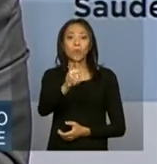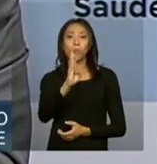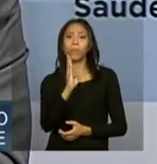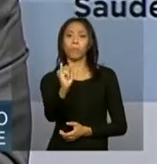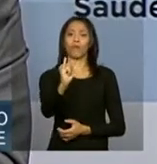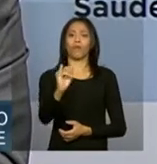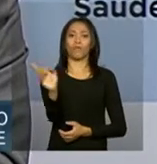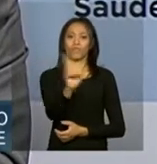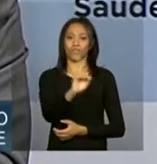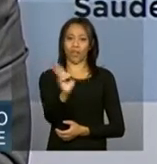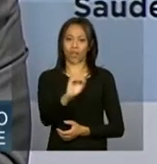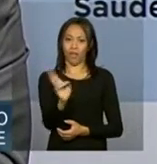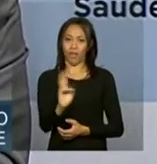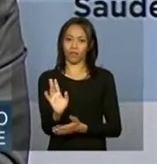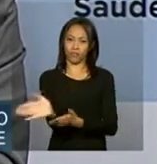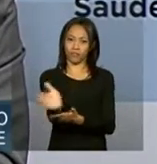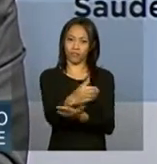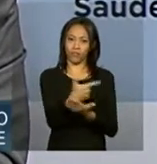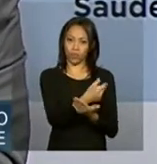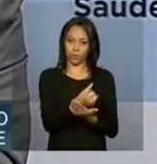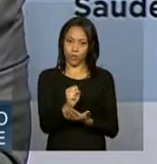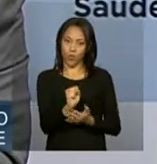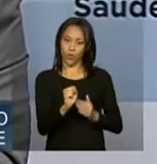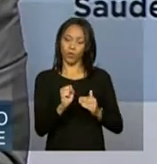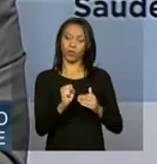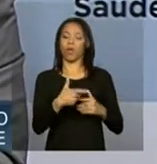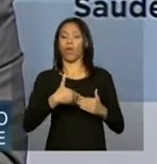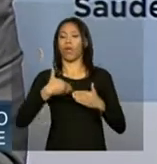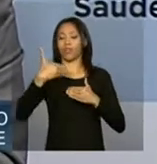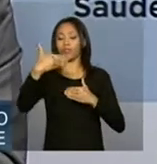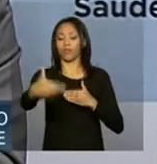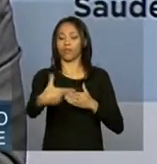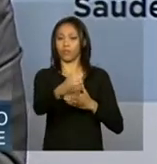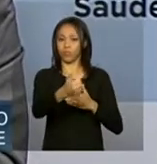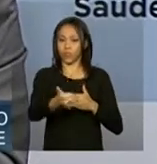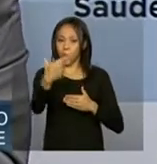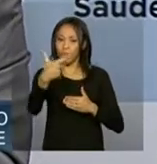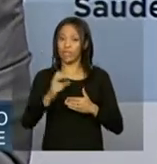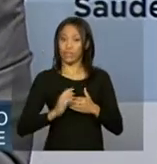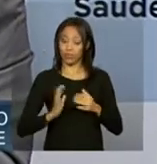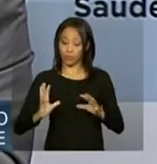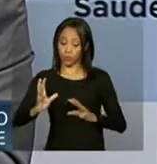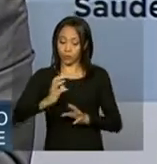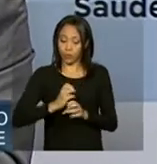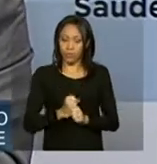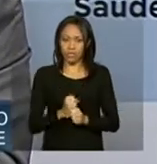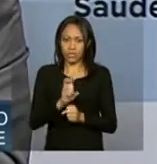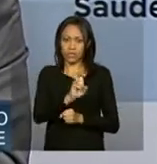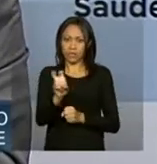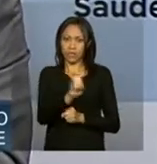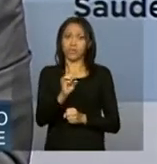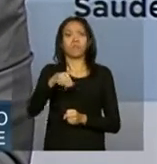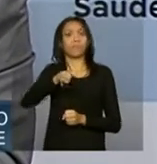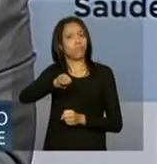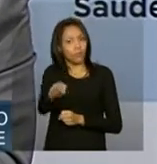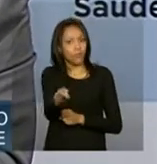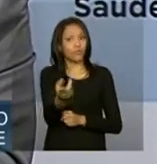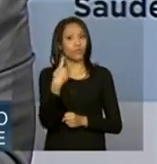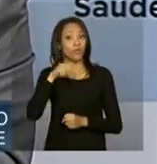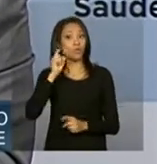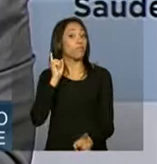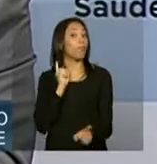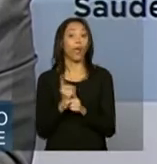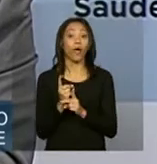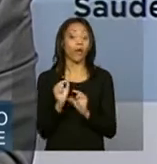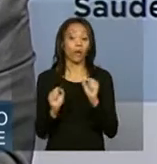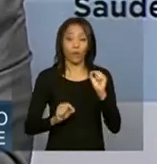de reais apurados de 2008 a 2012, 55 bilhões. Nesses 55 bilhões, nós